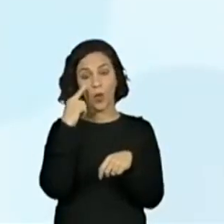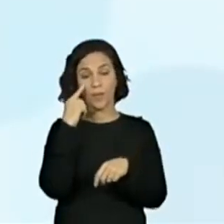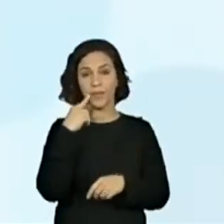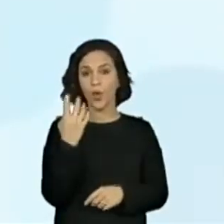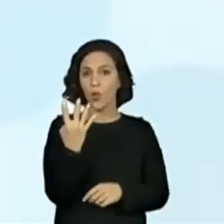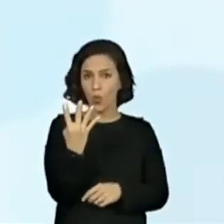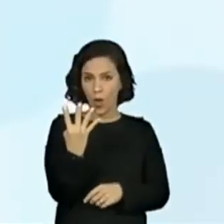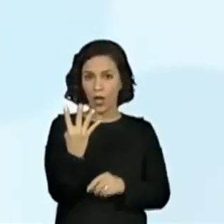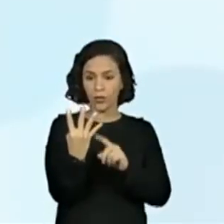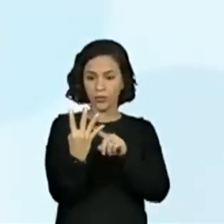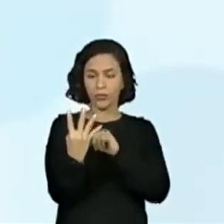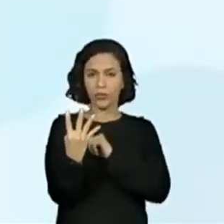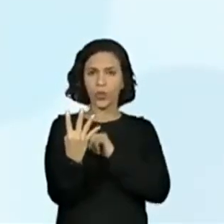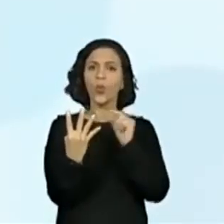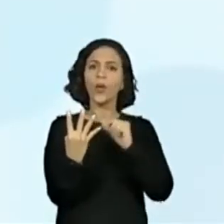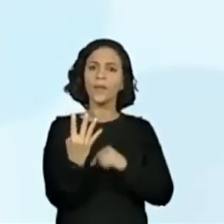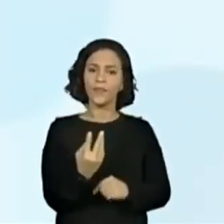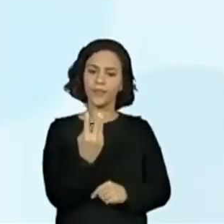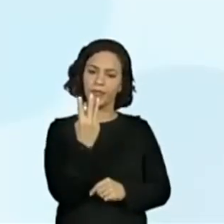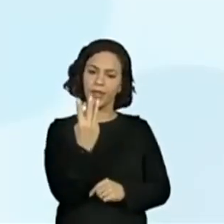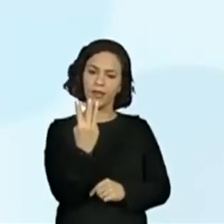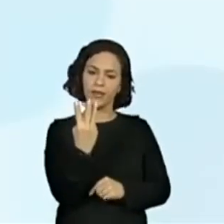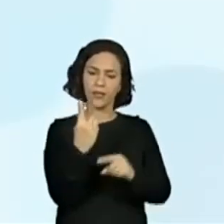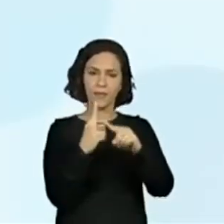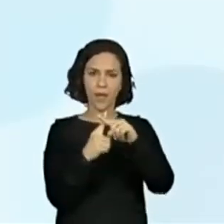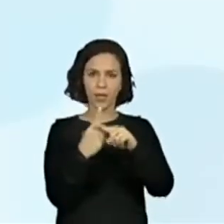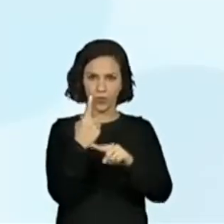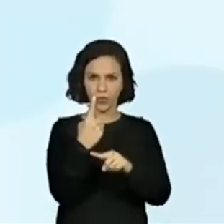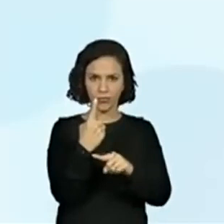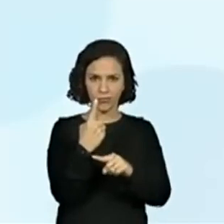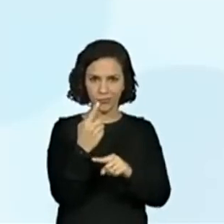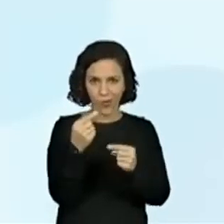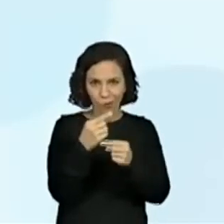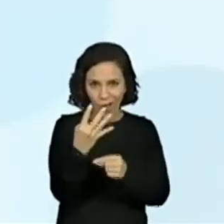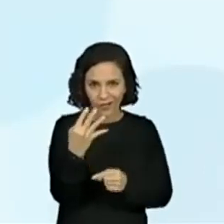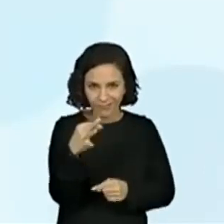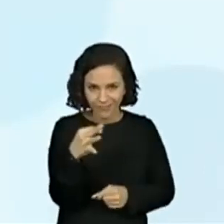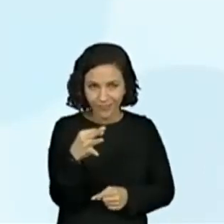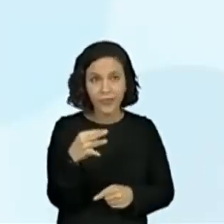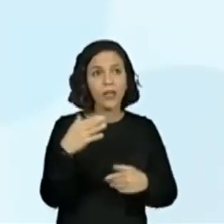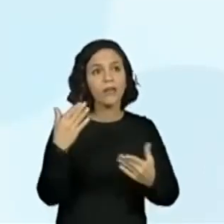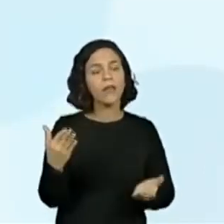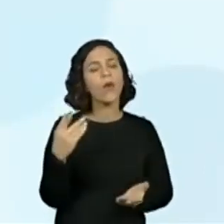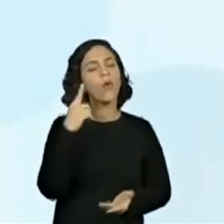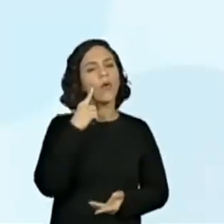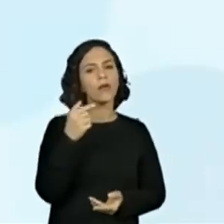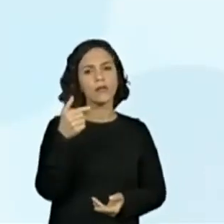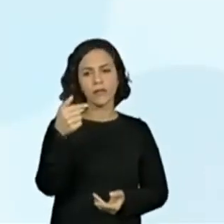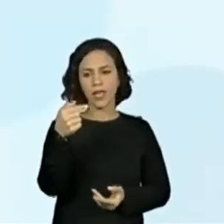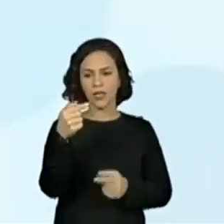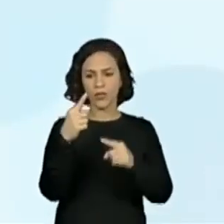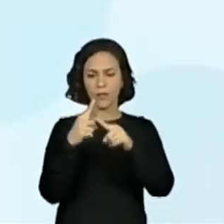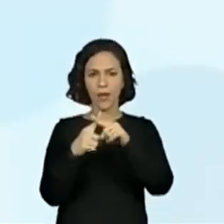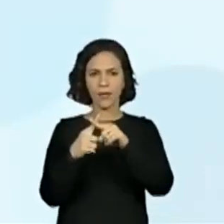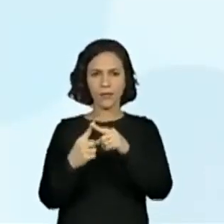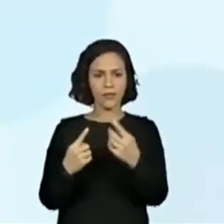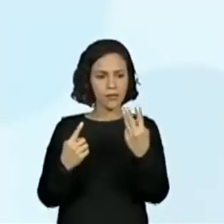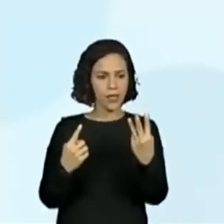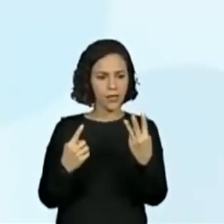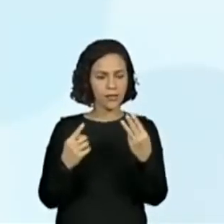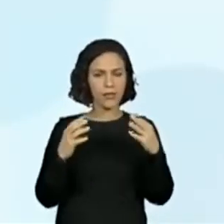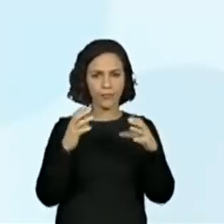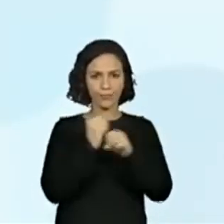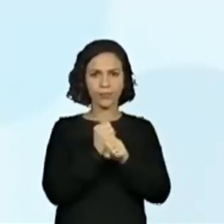4 é o mesmo que 3 mais 1, 7 mais 3 é 10. 10 mais 1,